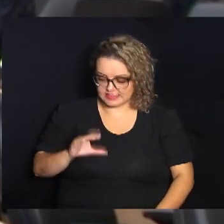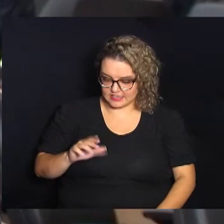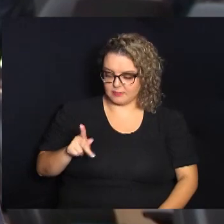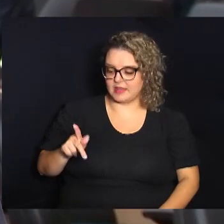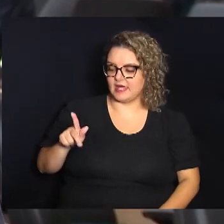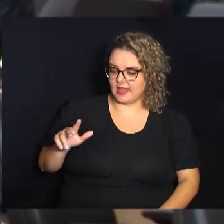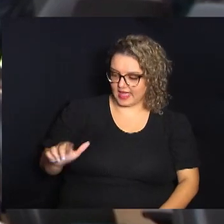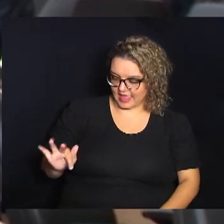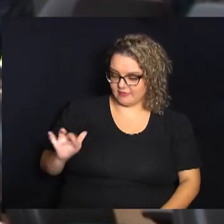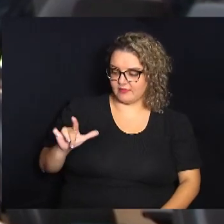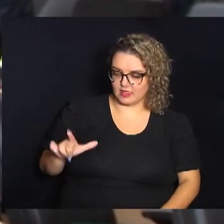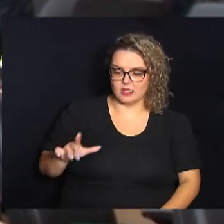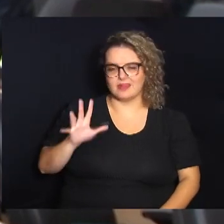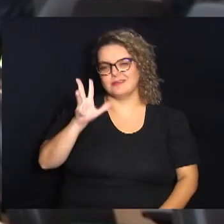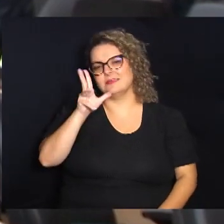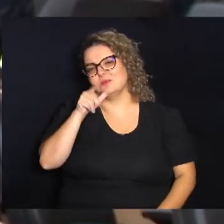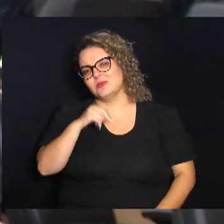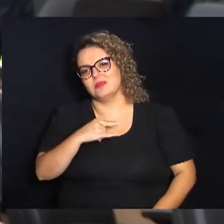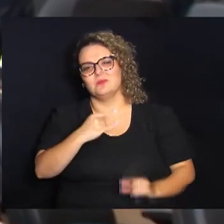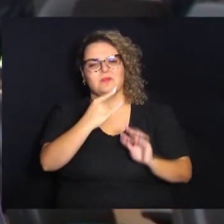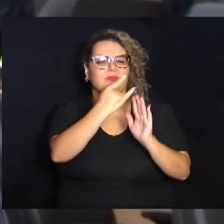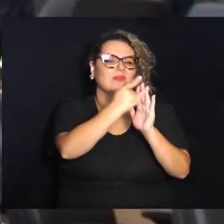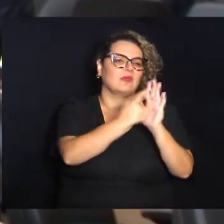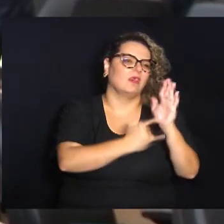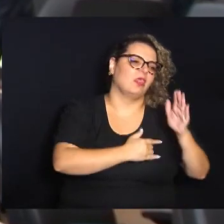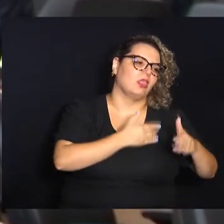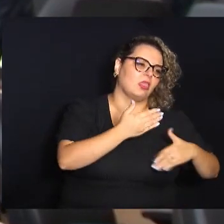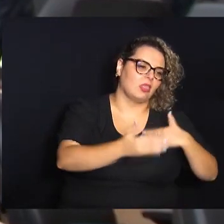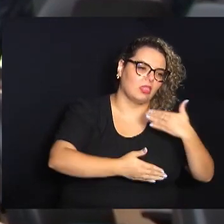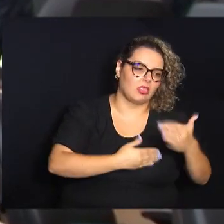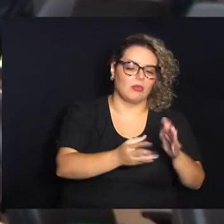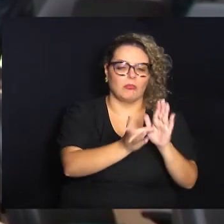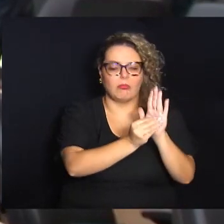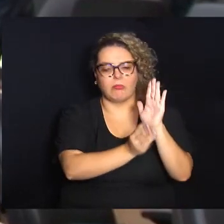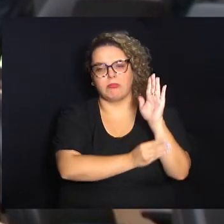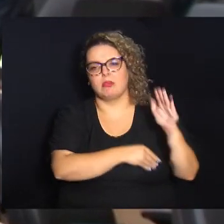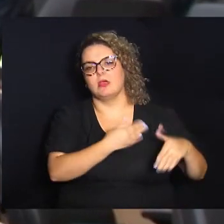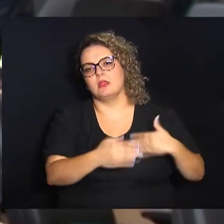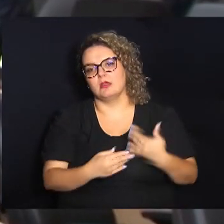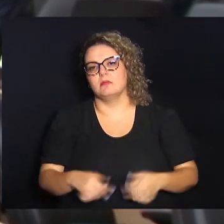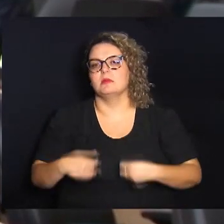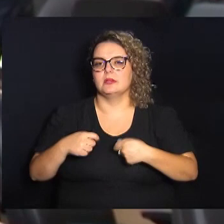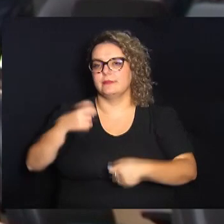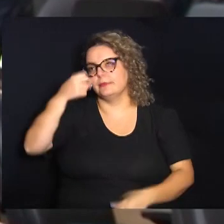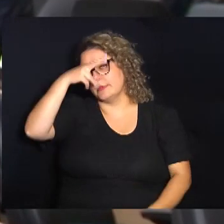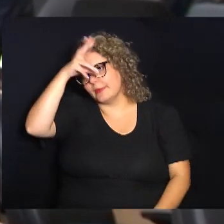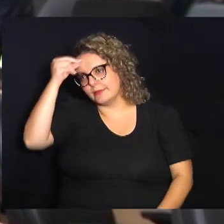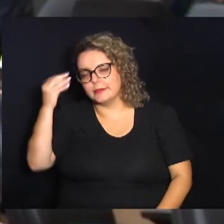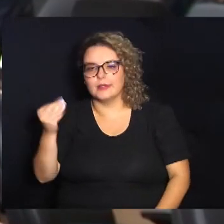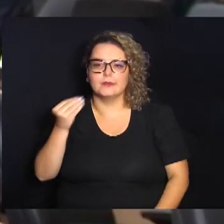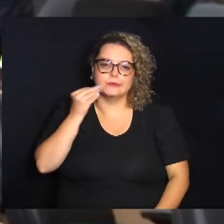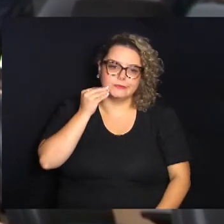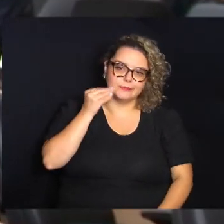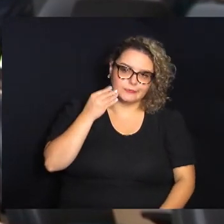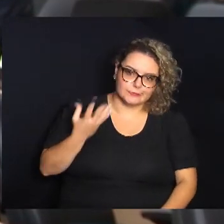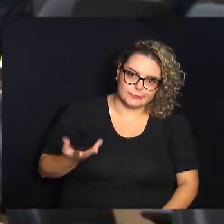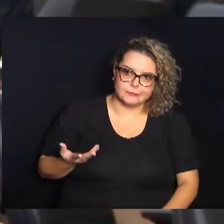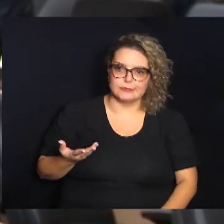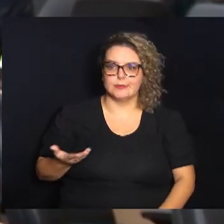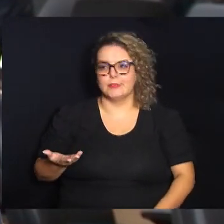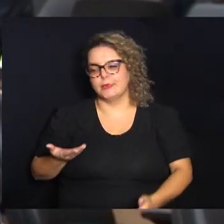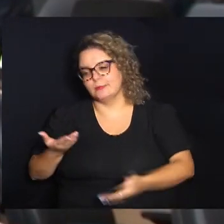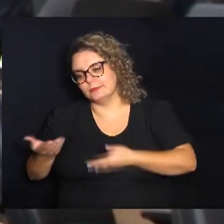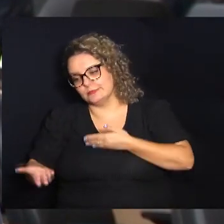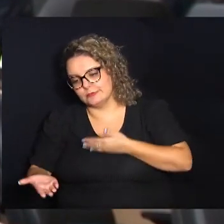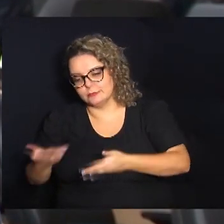uma burocracia, você normalmente tinha que precisar do quarto andar, do prefeito para tentar intermediar essa